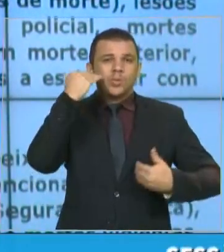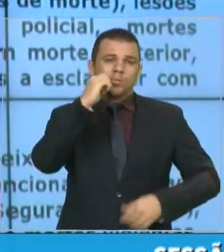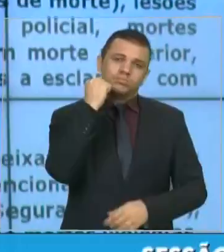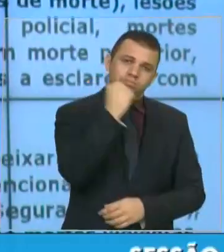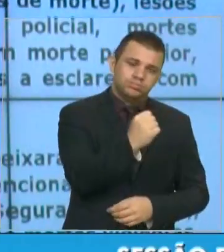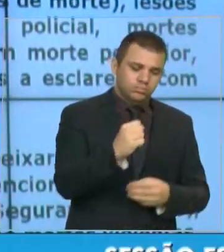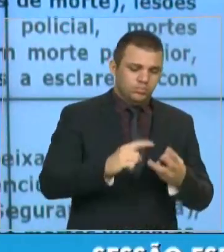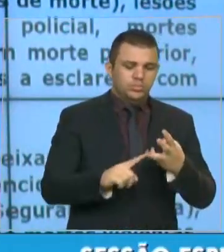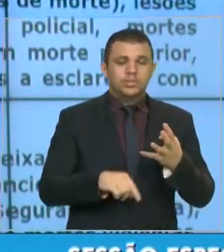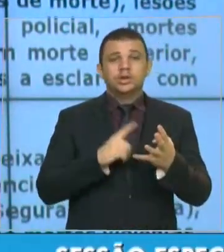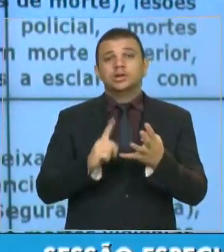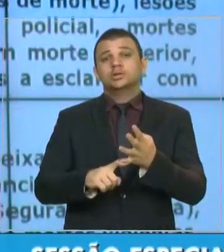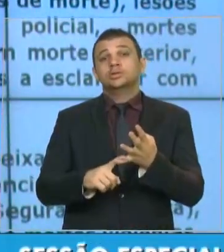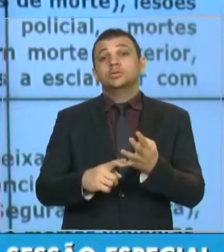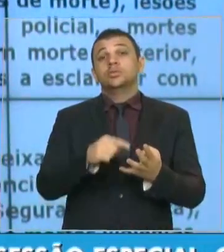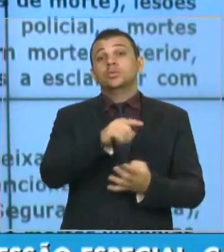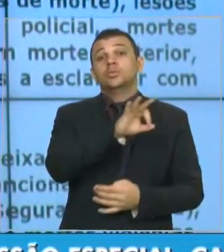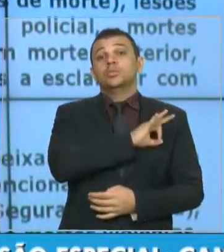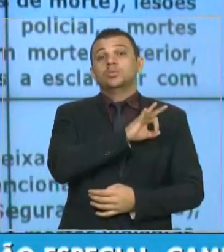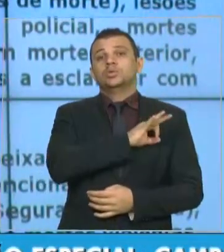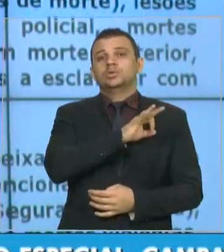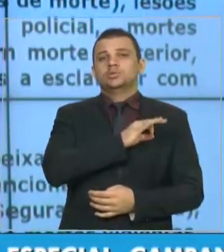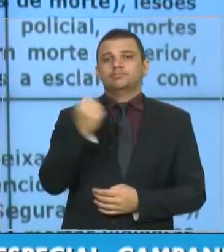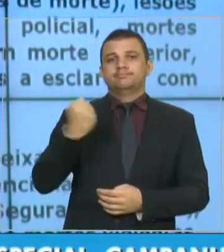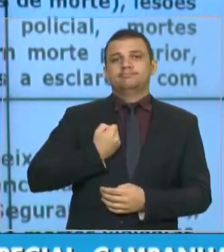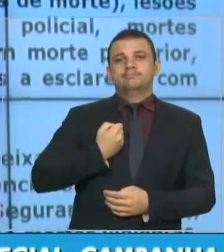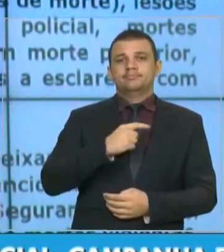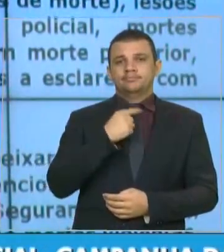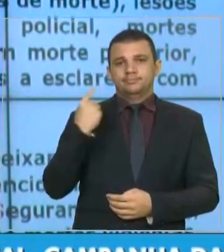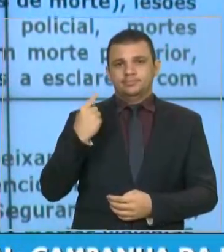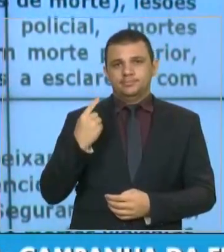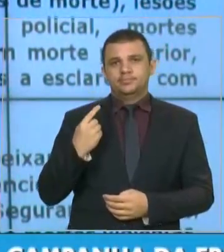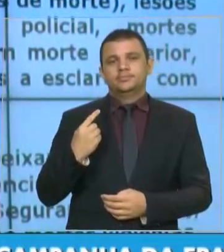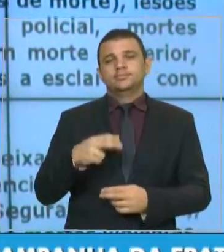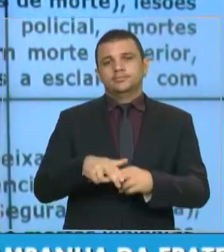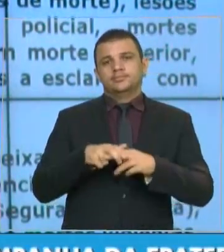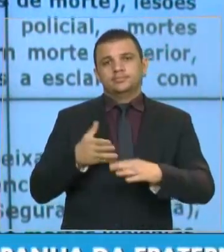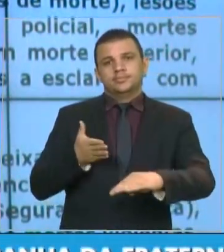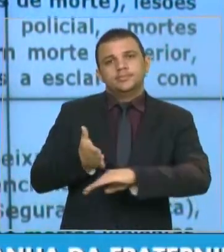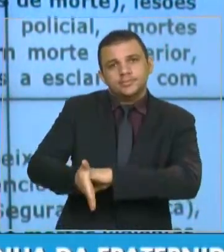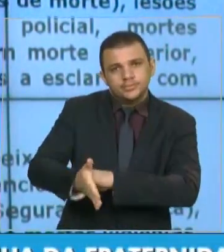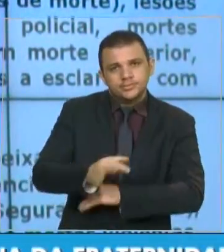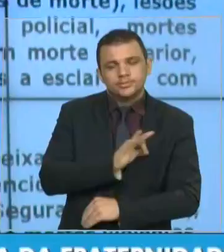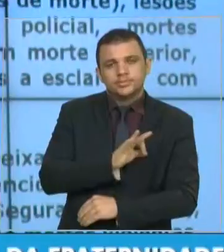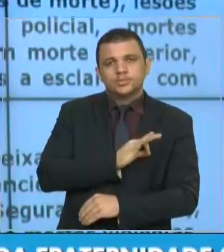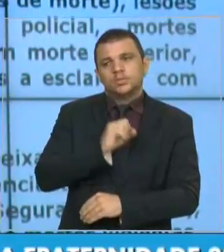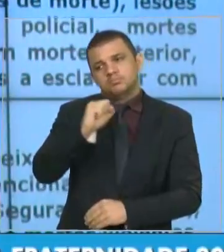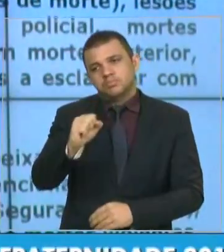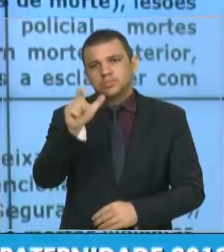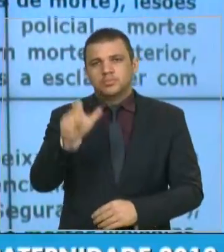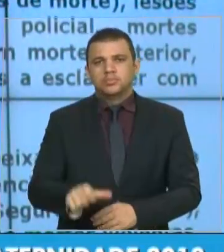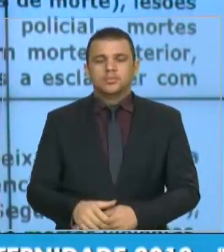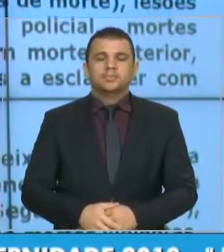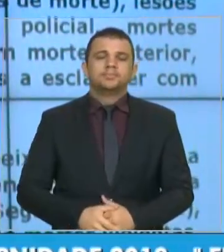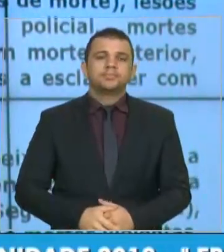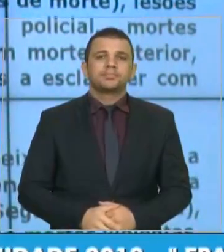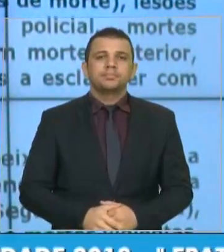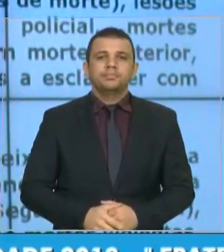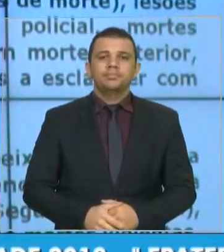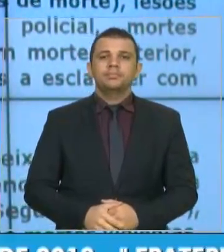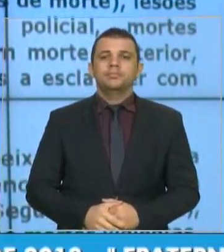vitimização policial, mortes decorrentes da intervenção policial. Pode passar.